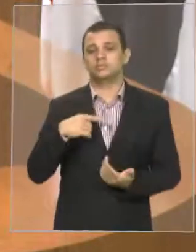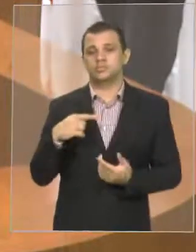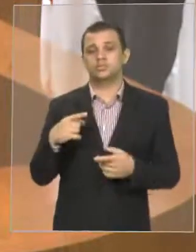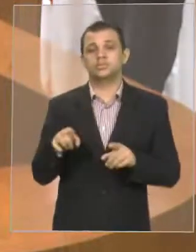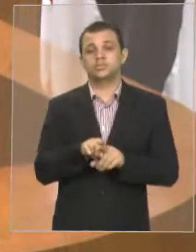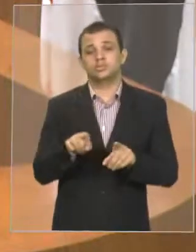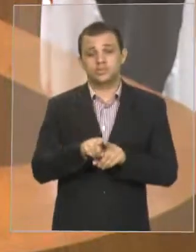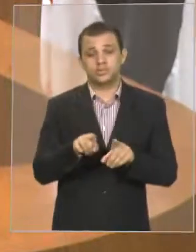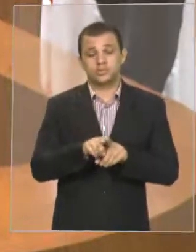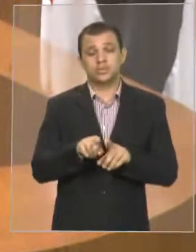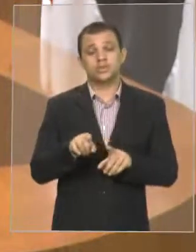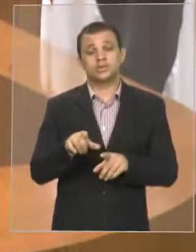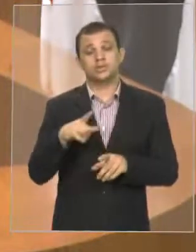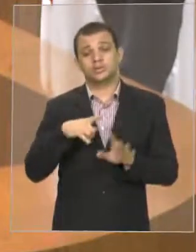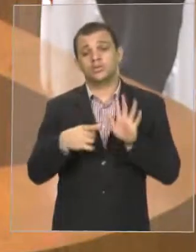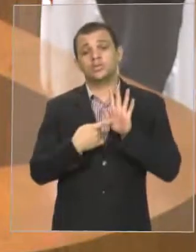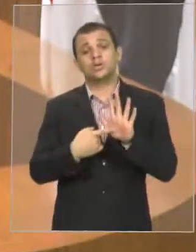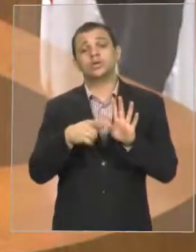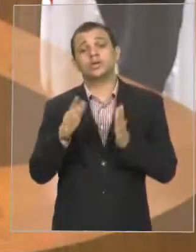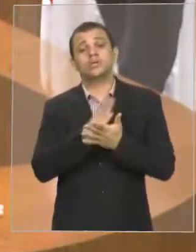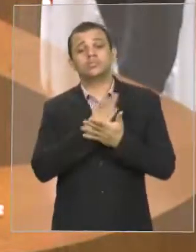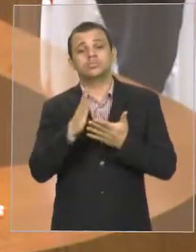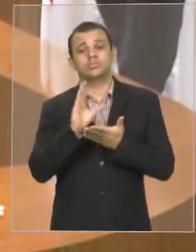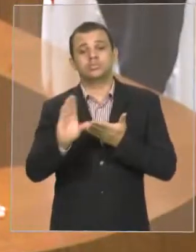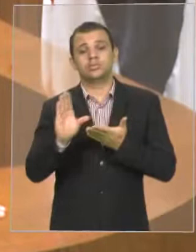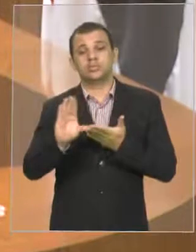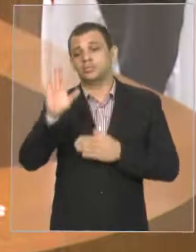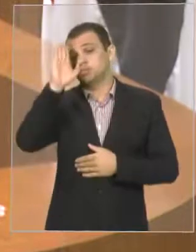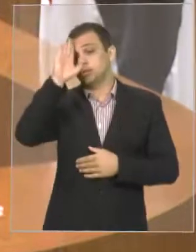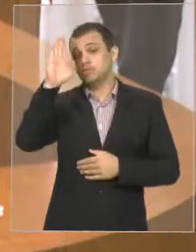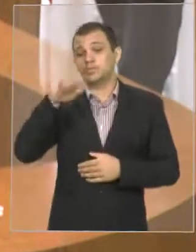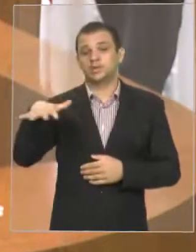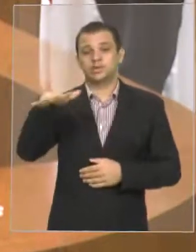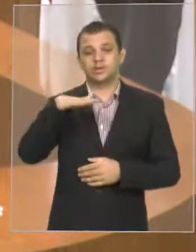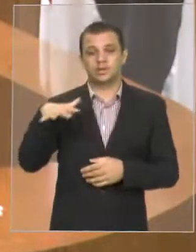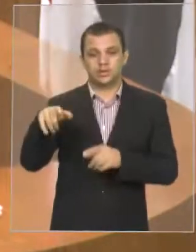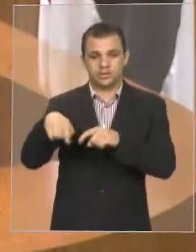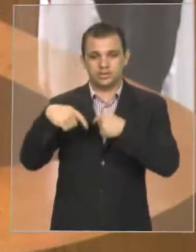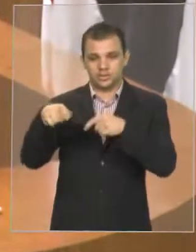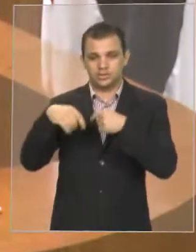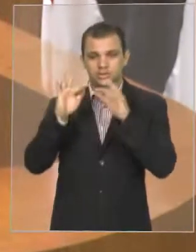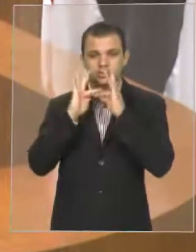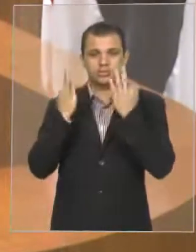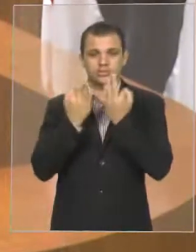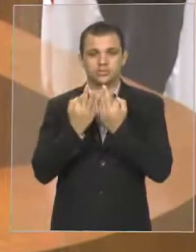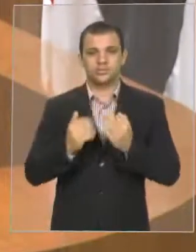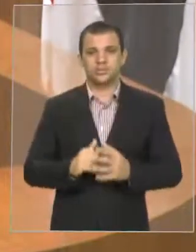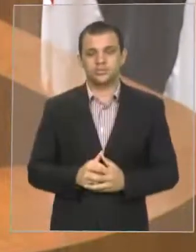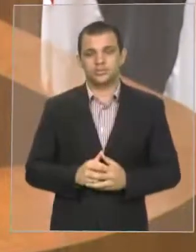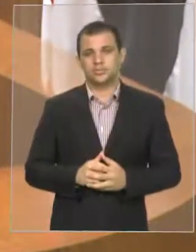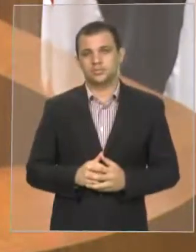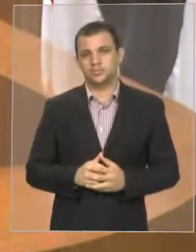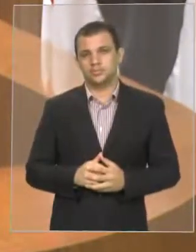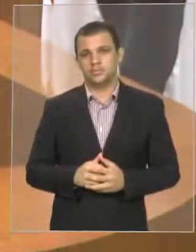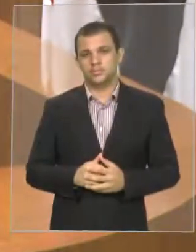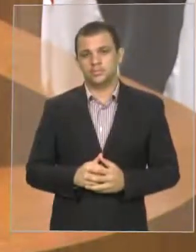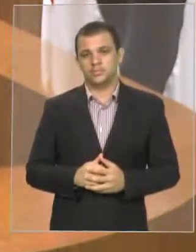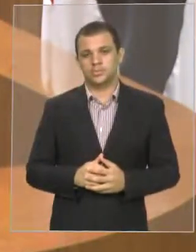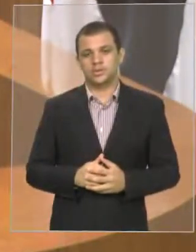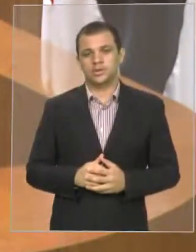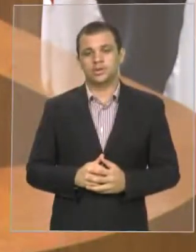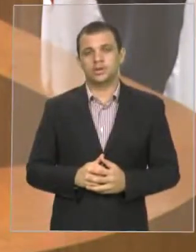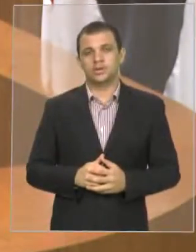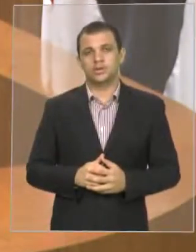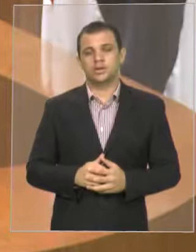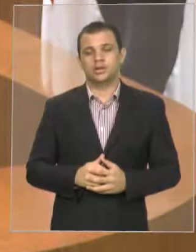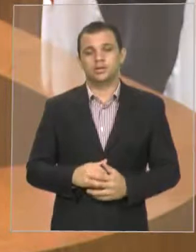alguns investimentos, entre eles principalmente na área da agricultura familiar. Nós entendemos que para